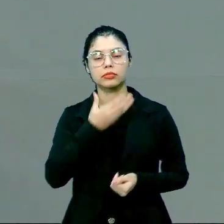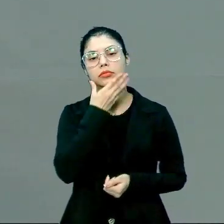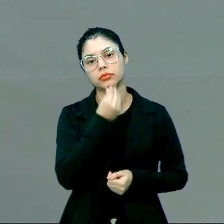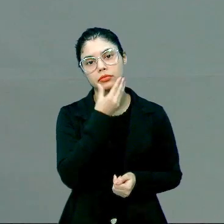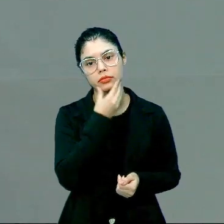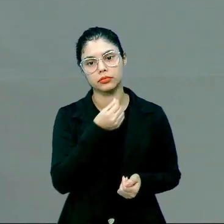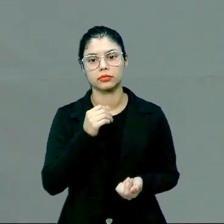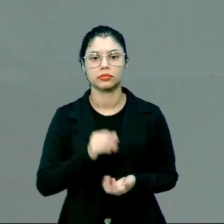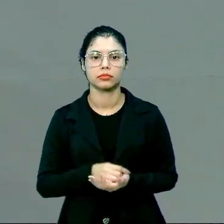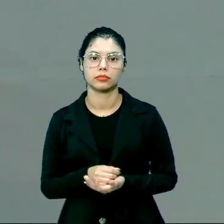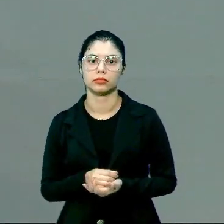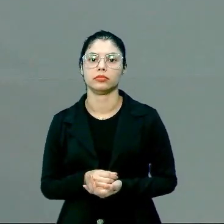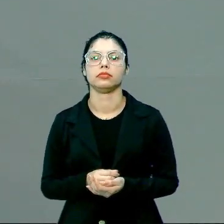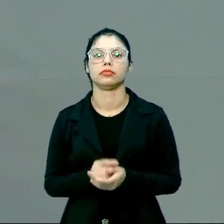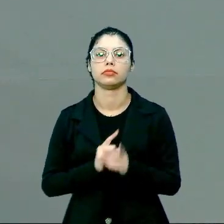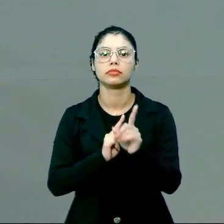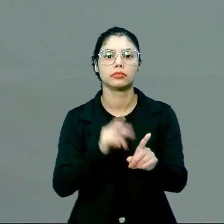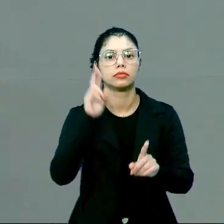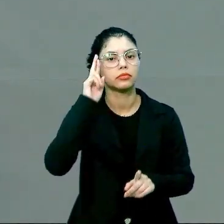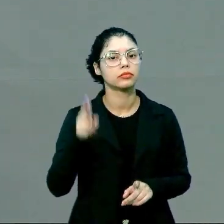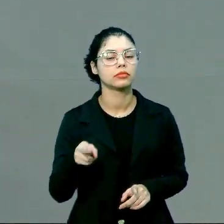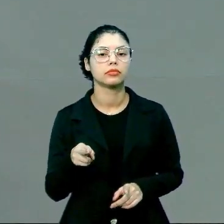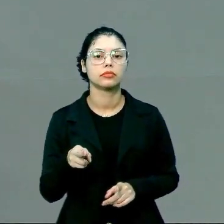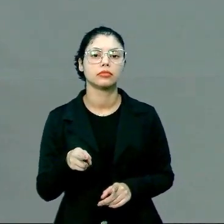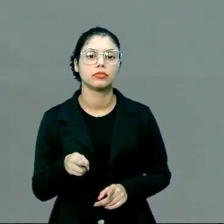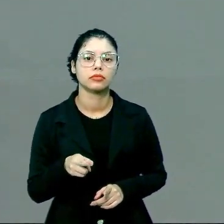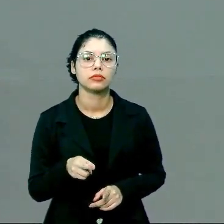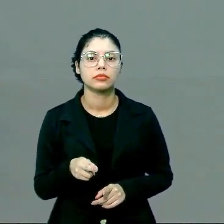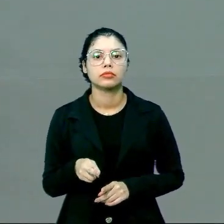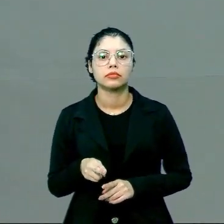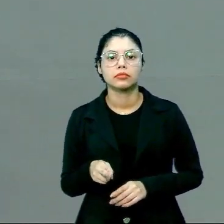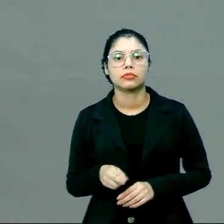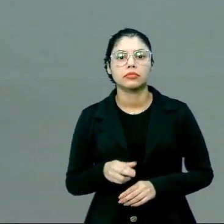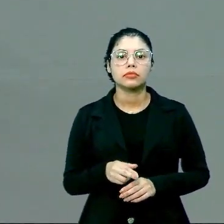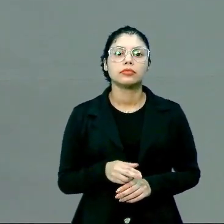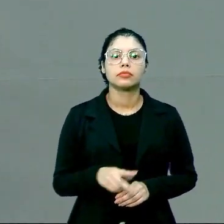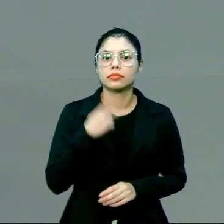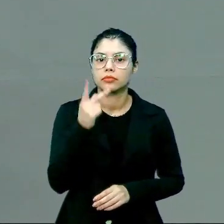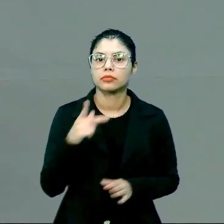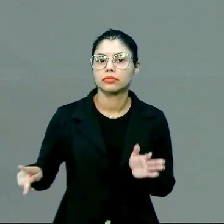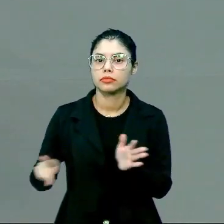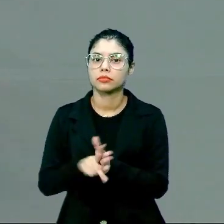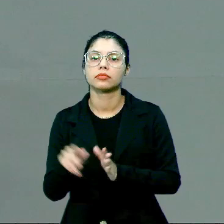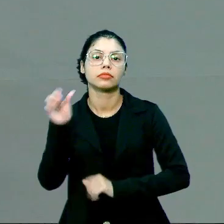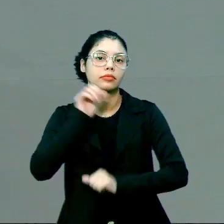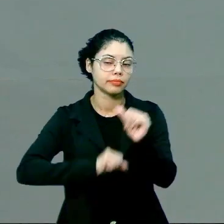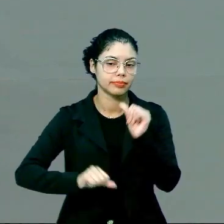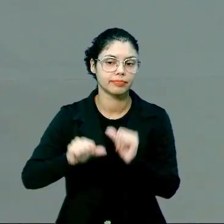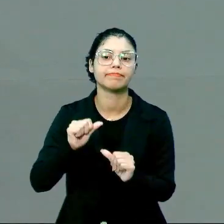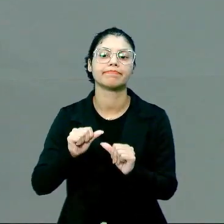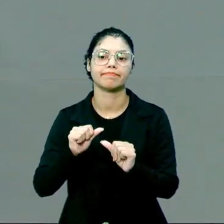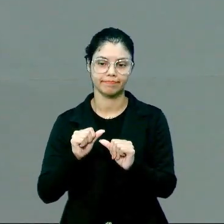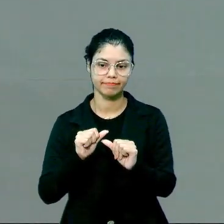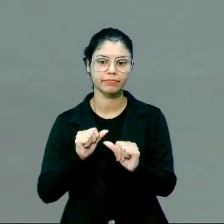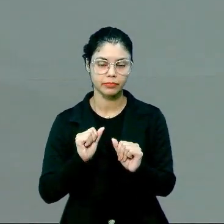homem tivesse seguido a razão. O Max Horkheim e Theodor Adorno vão dizer justamente o contrário.